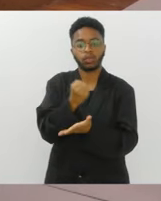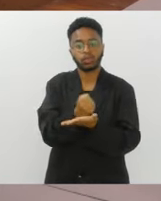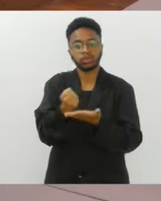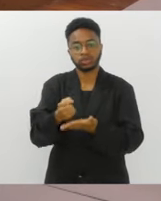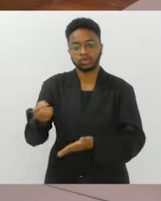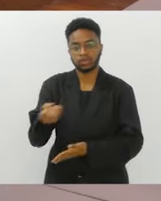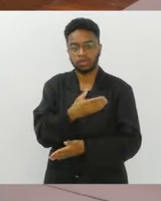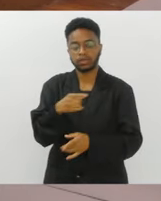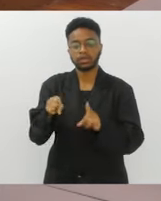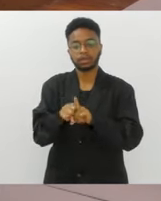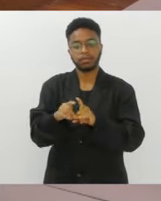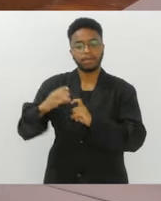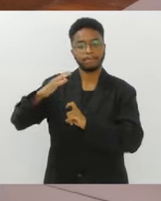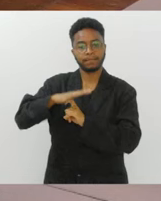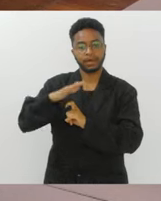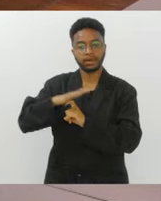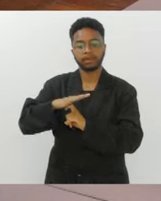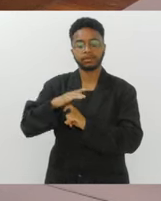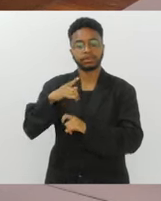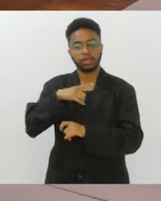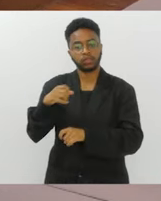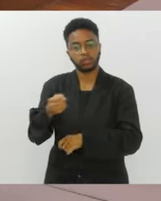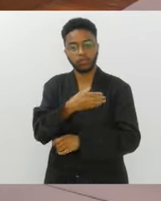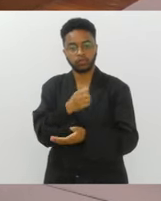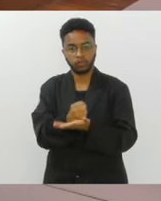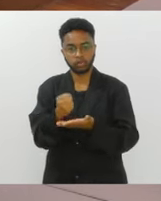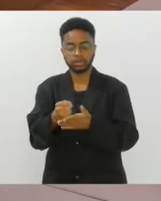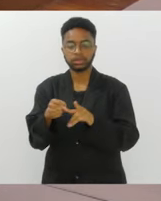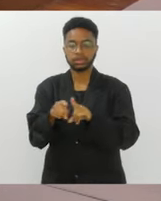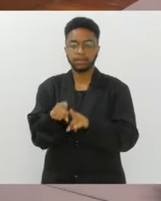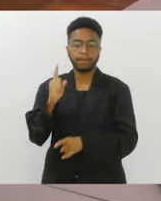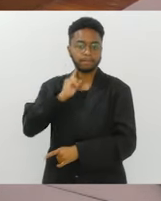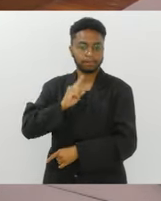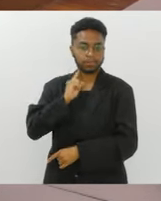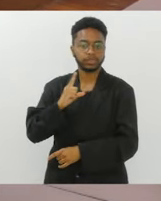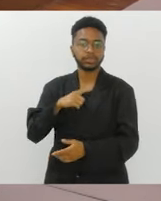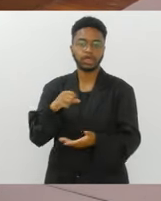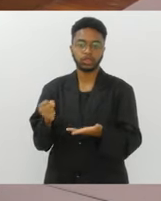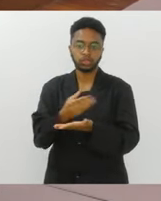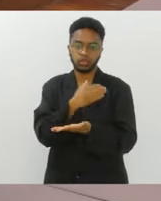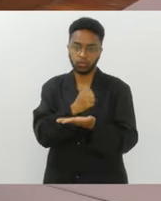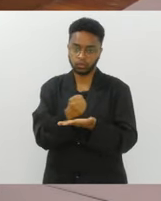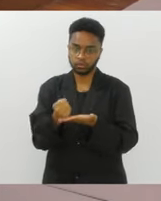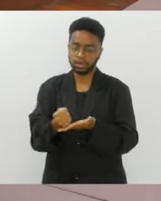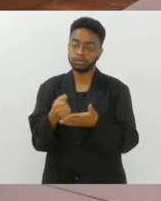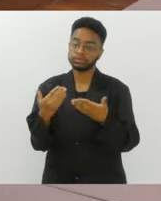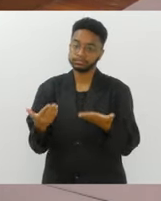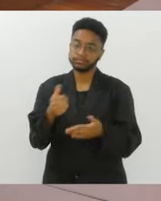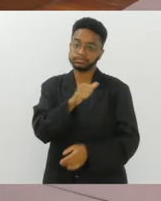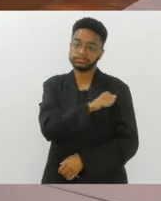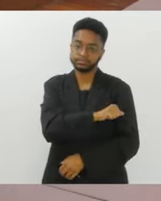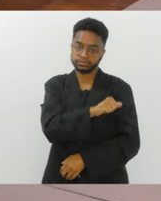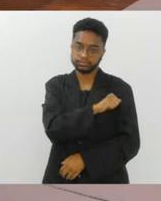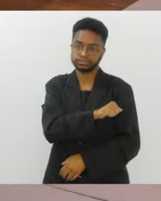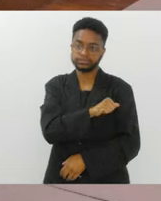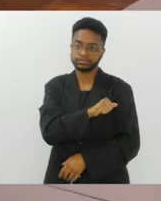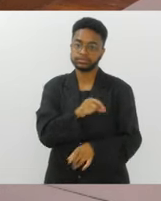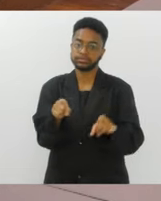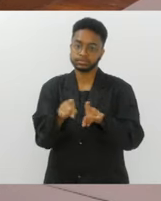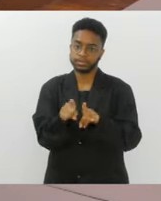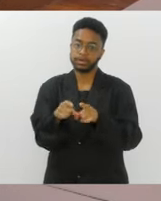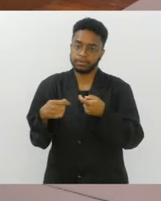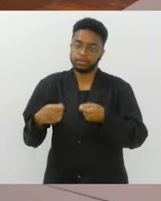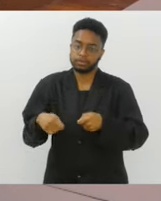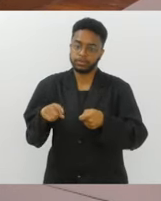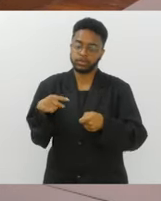do Paraná tem feito novas concessões, o Estado de Minas Gerais tem feito novas concessões, e o Rio de Janeiro, de fato, a gente